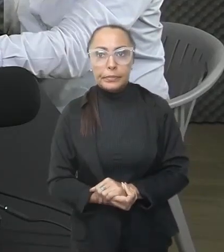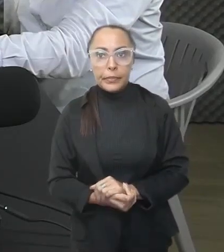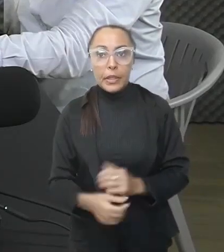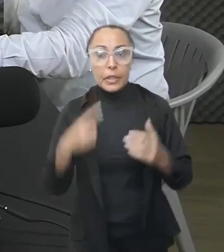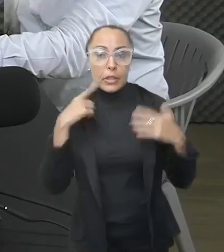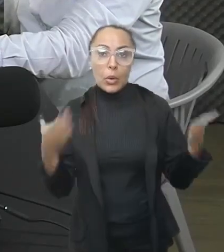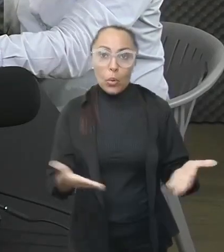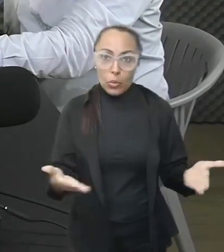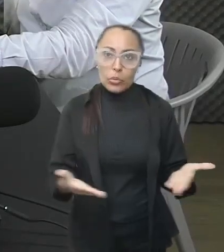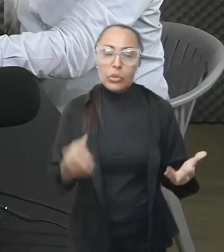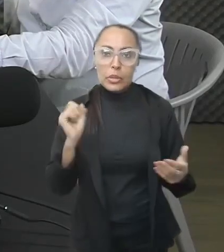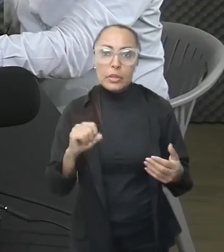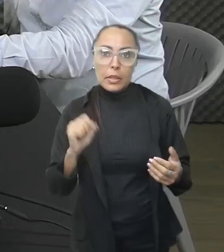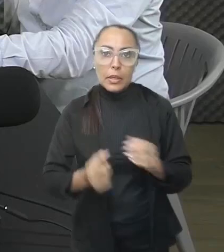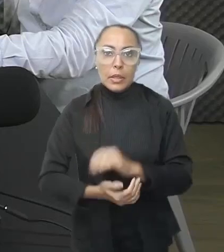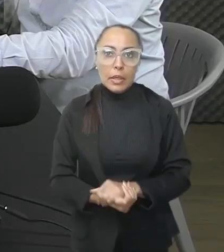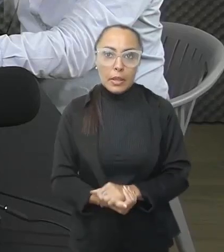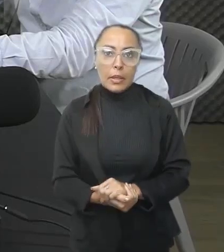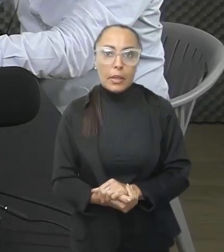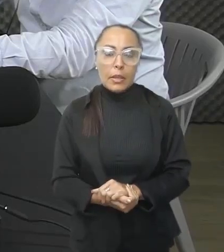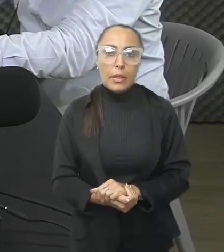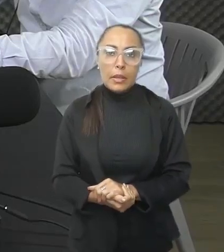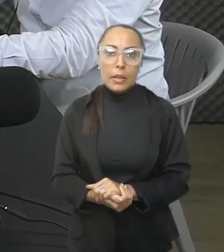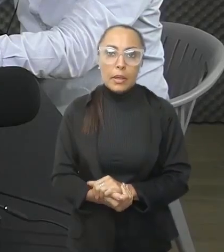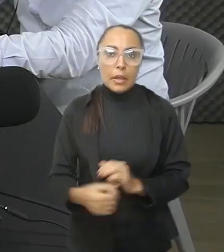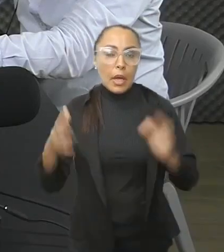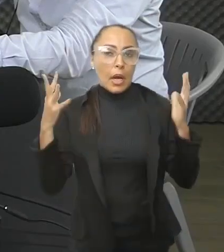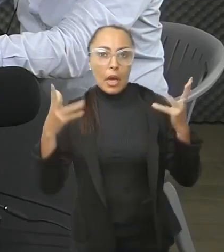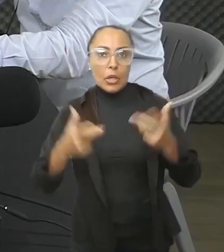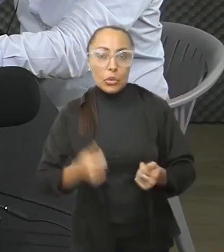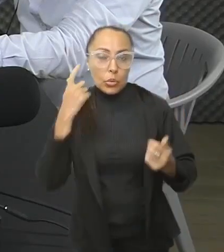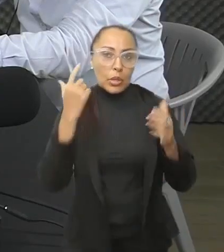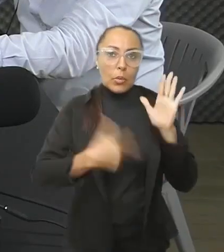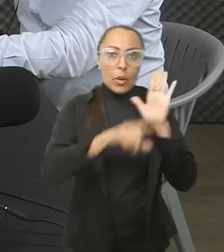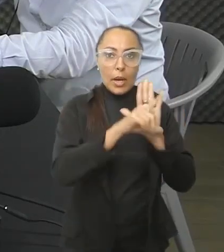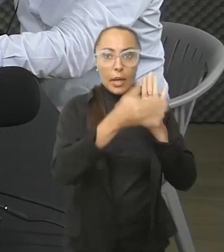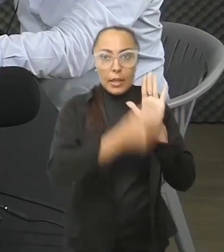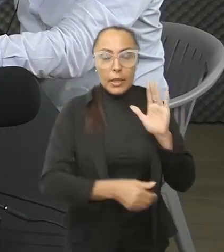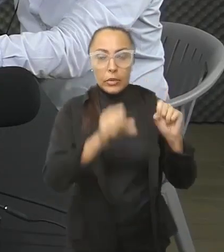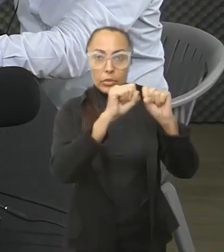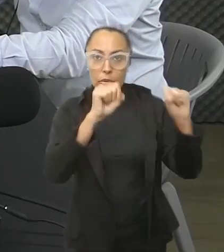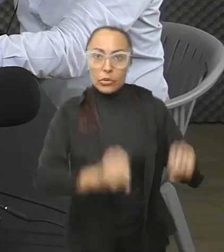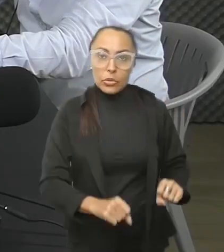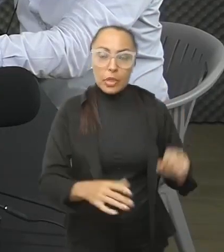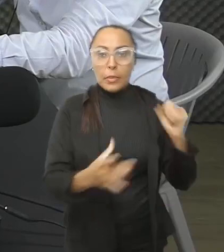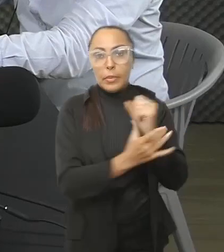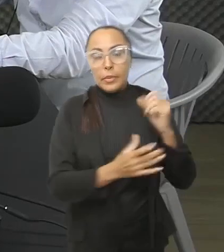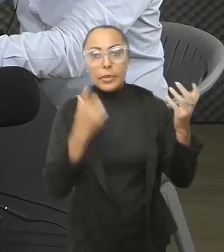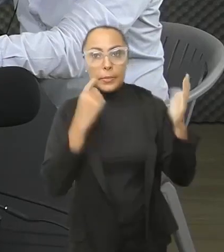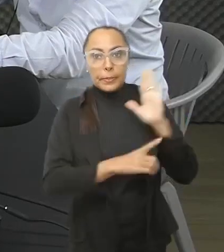hoje, inclusive, Eduardo também já fez menção, a toda uma lei que se chama Lei do Sistema de Garantia de Direitos, que